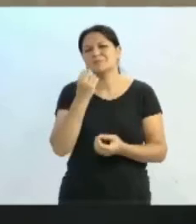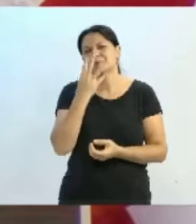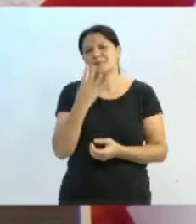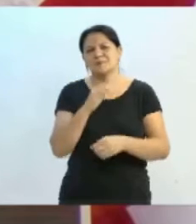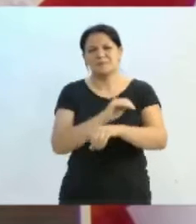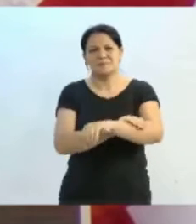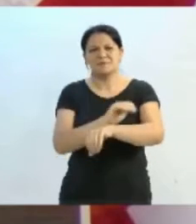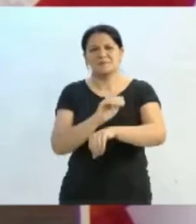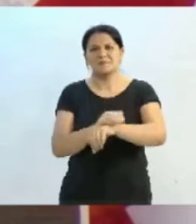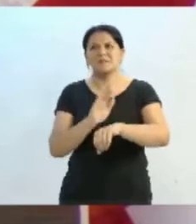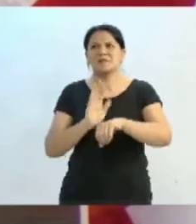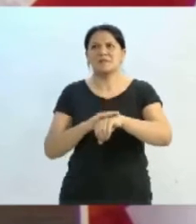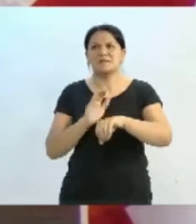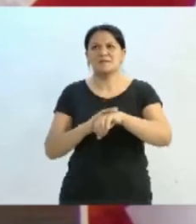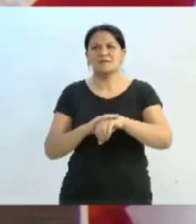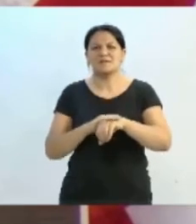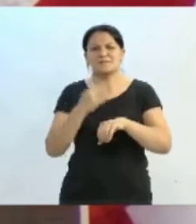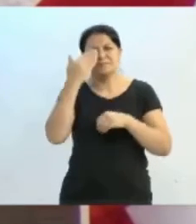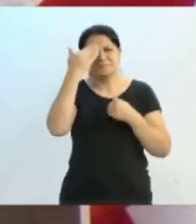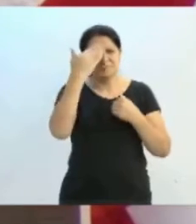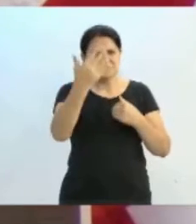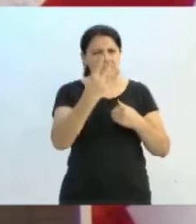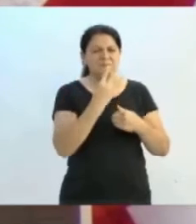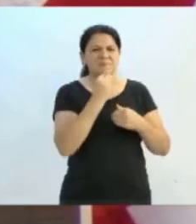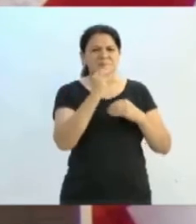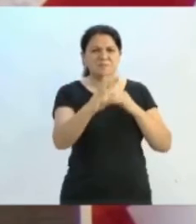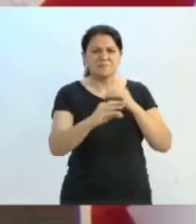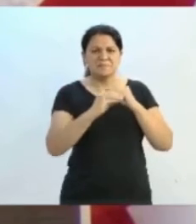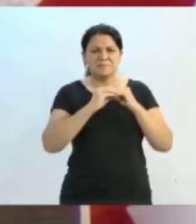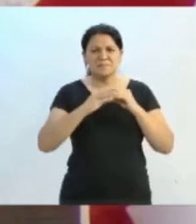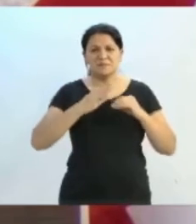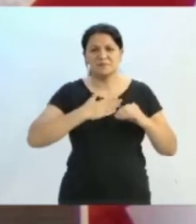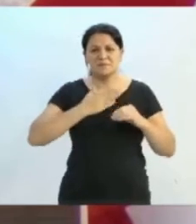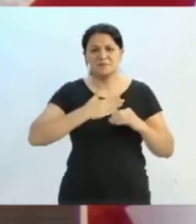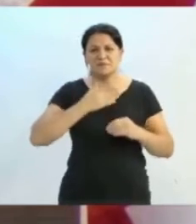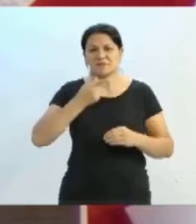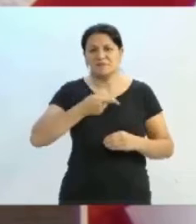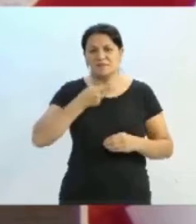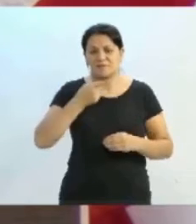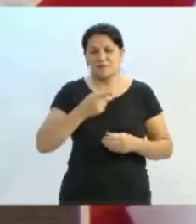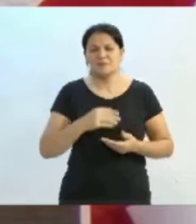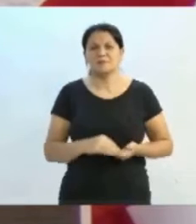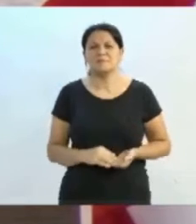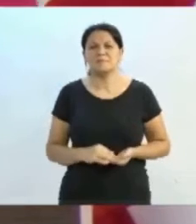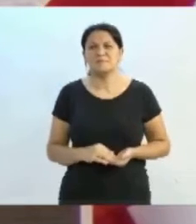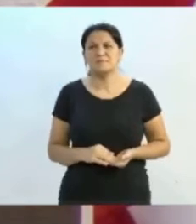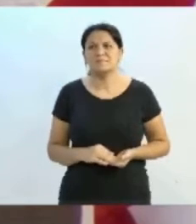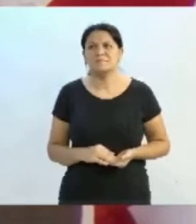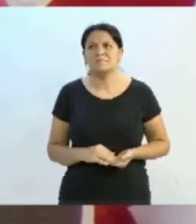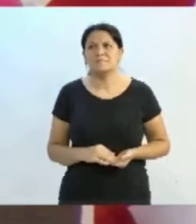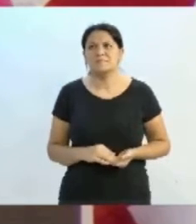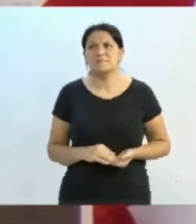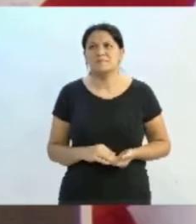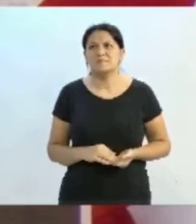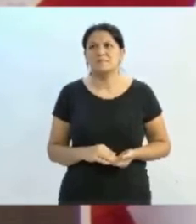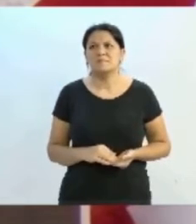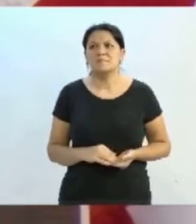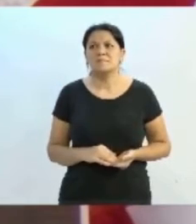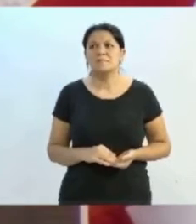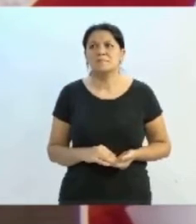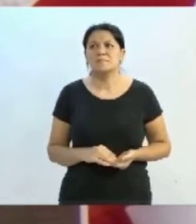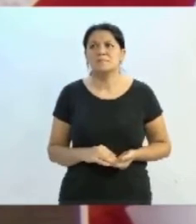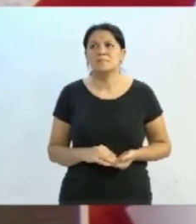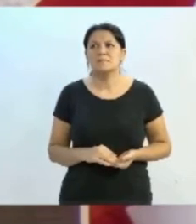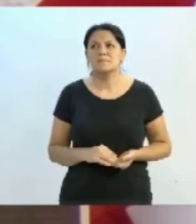obrigado a vereador Gilson Inclusive eu seus seu pronunciamento a minha fala Eu eu tenho assim